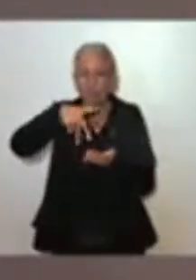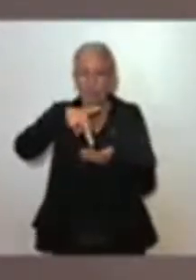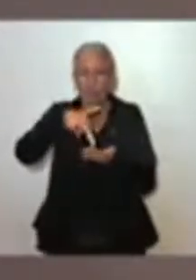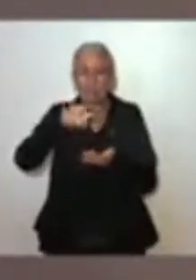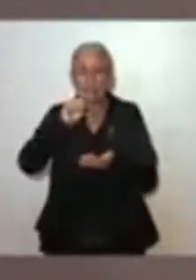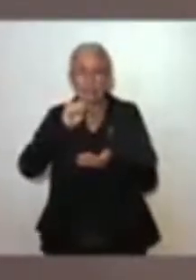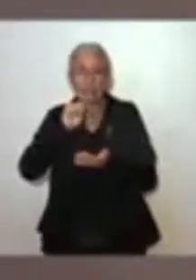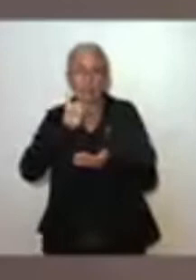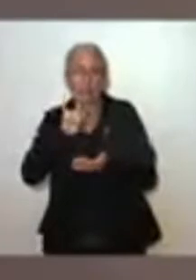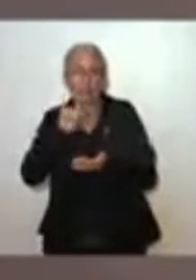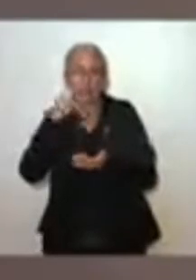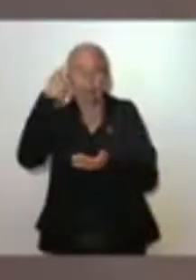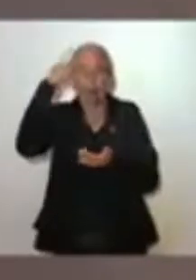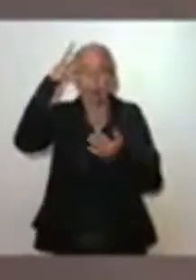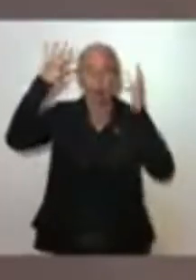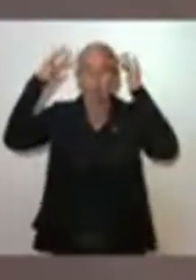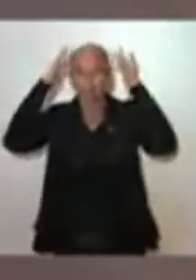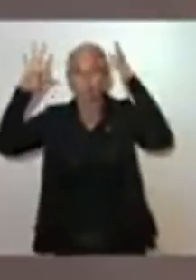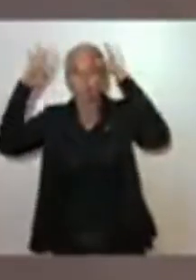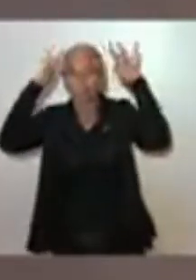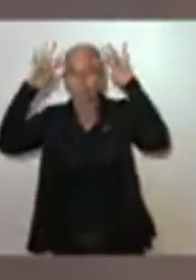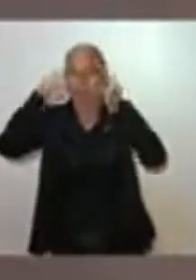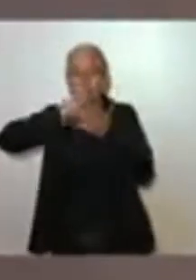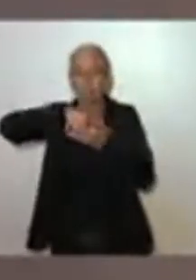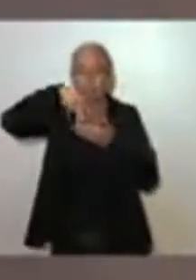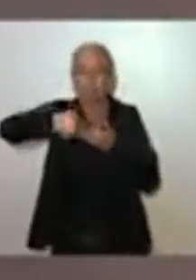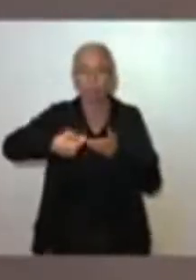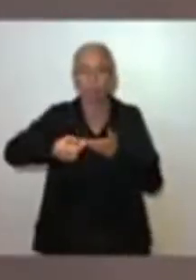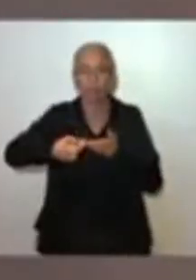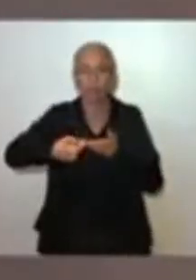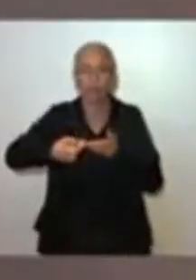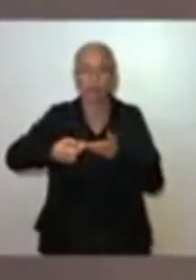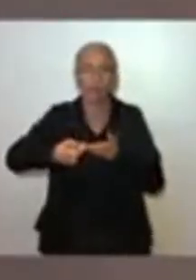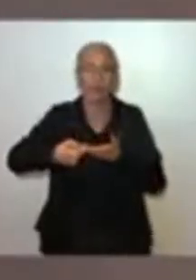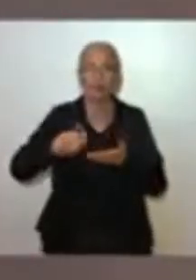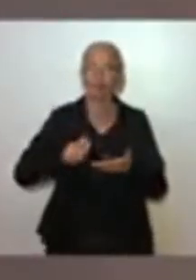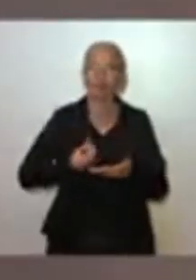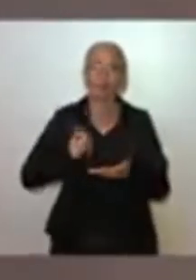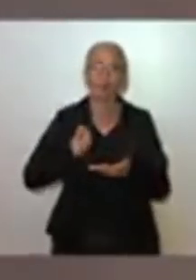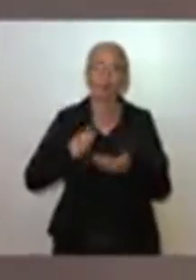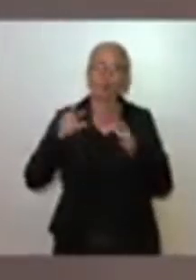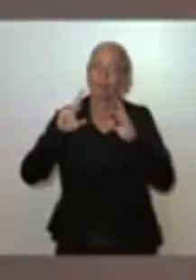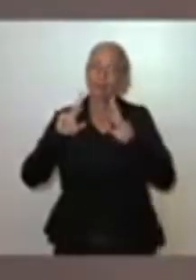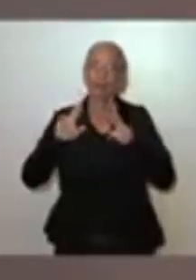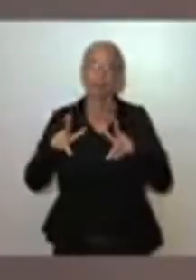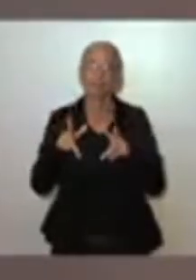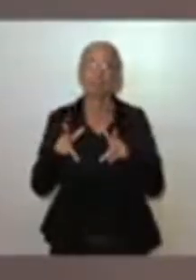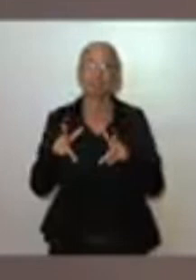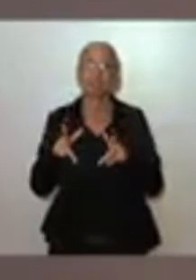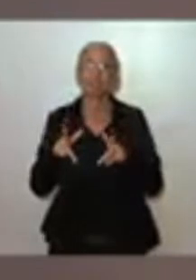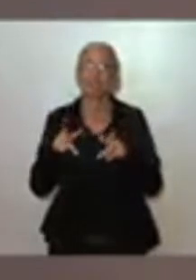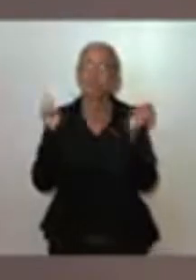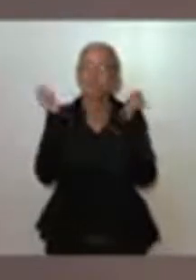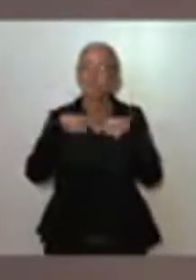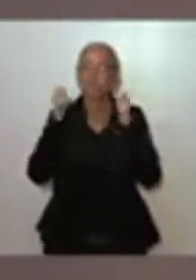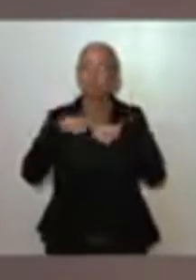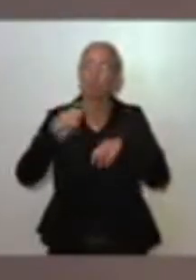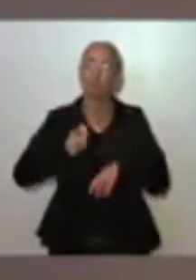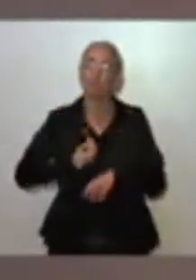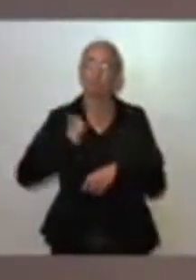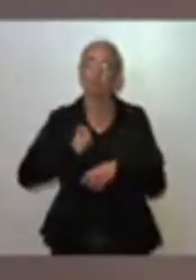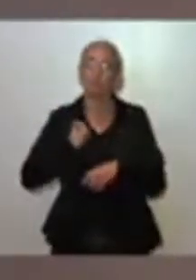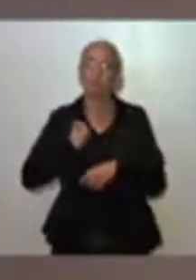tá voando ele vai cair e na vida real não tem rede e portanto a gente precisa viver